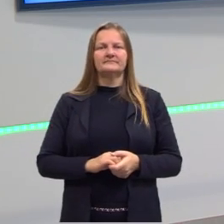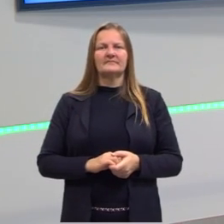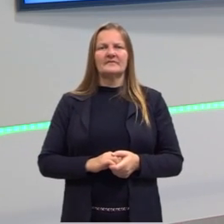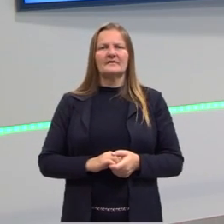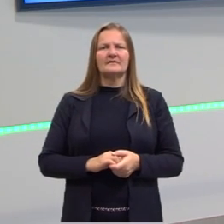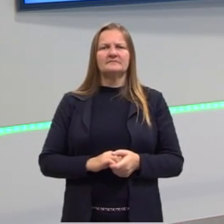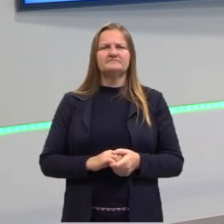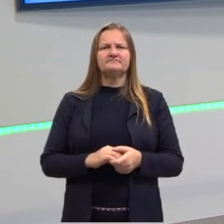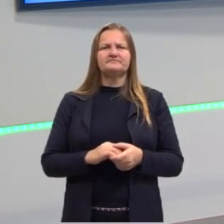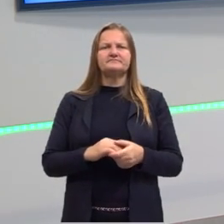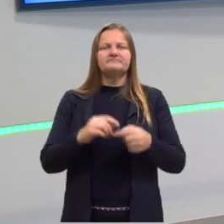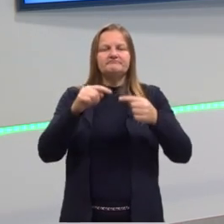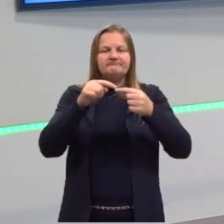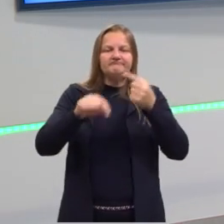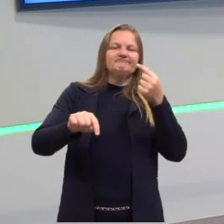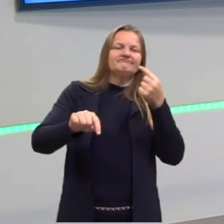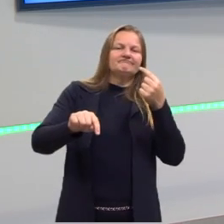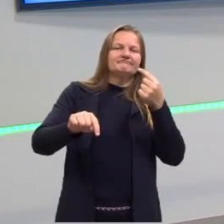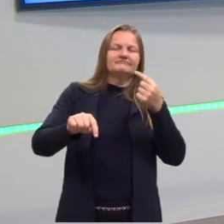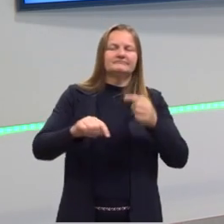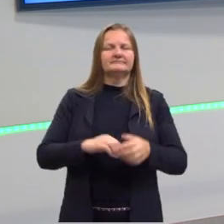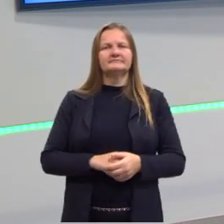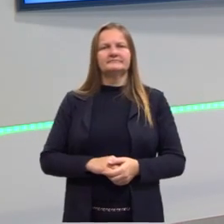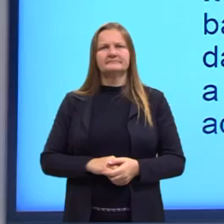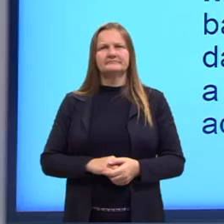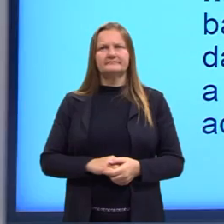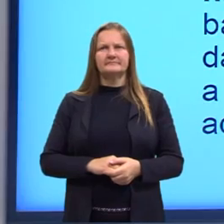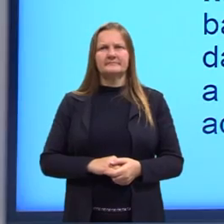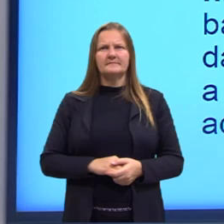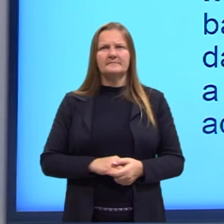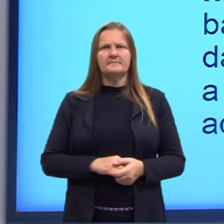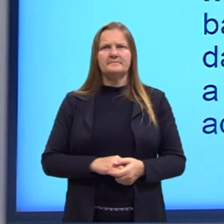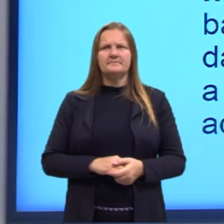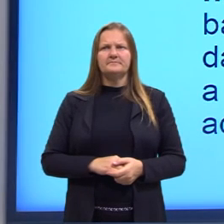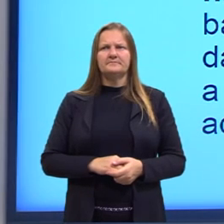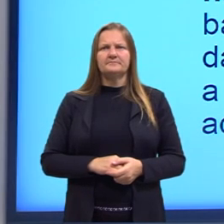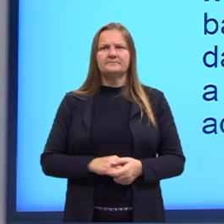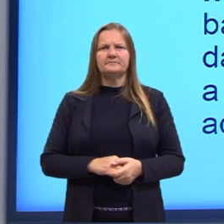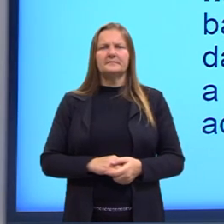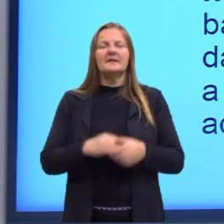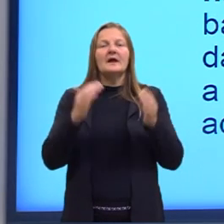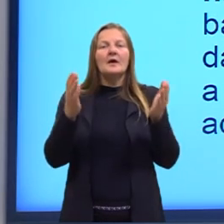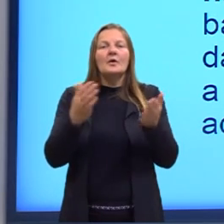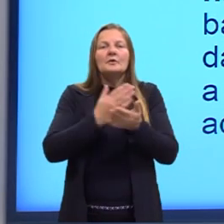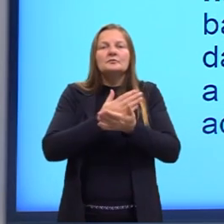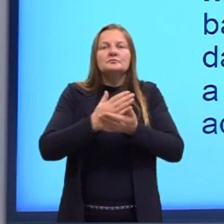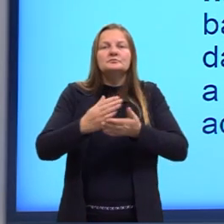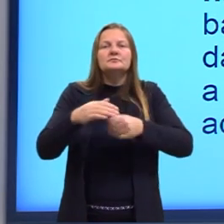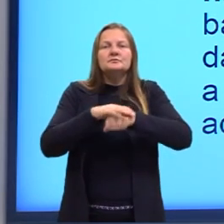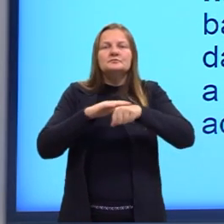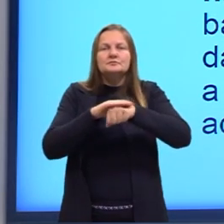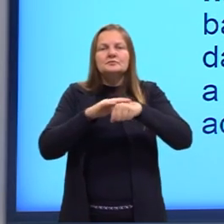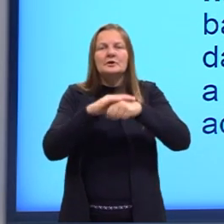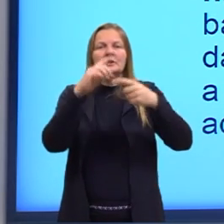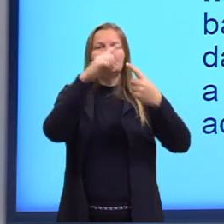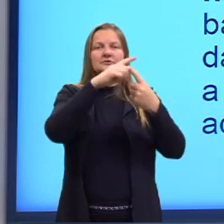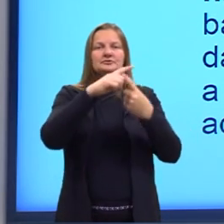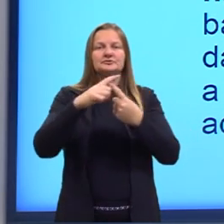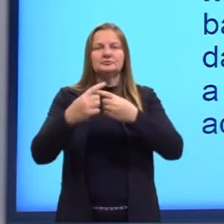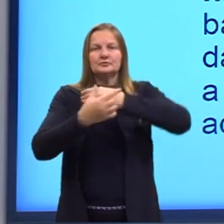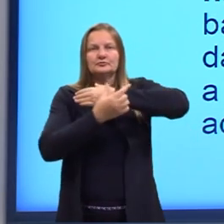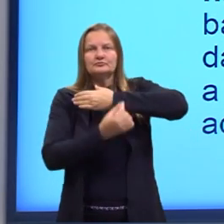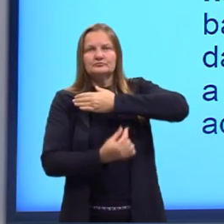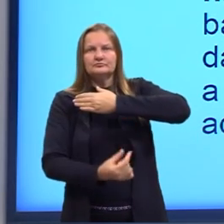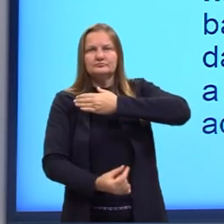elas são e incoerentes e agora a gente vai começar a falar um pouquinho sobre os tipos de